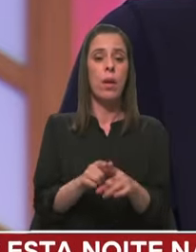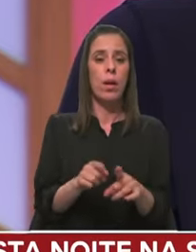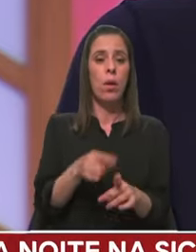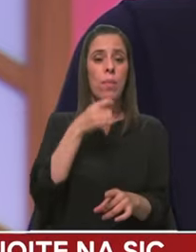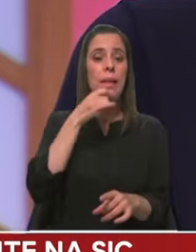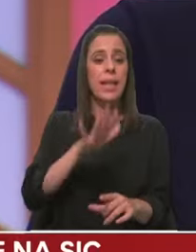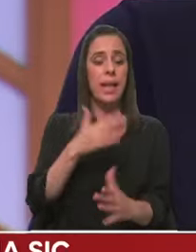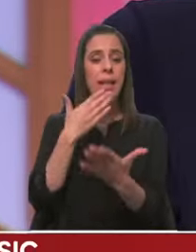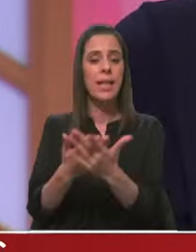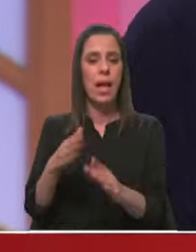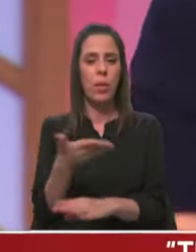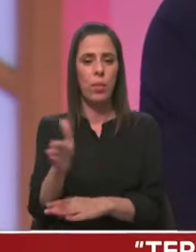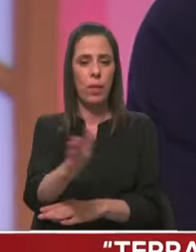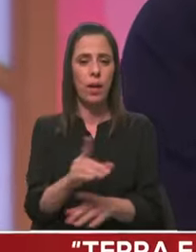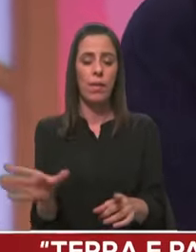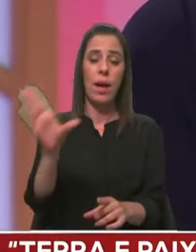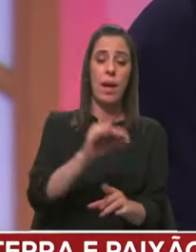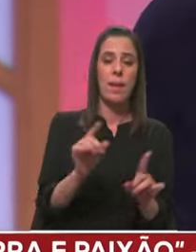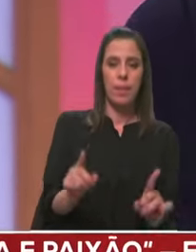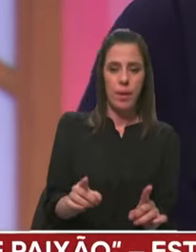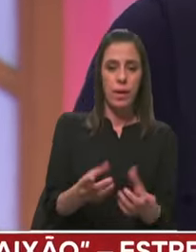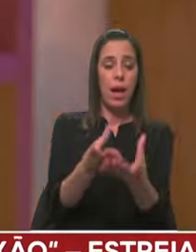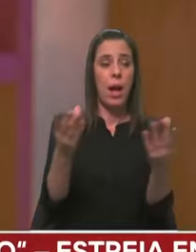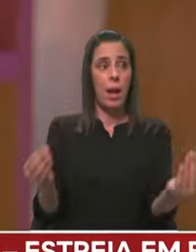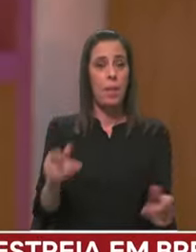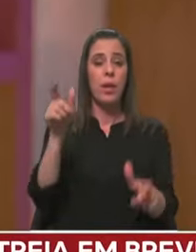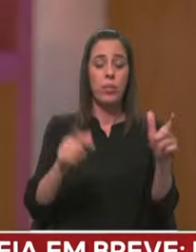tubarões vem a mais não é vem a mais Há muitas mais pessoas em dor também